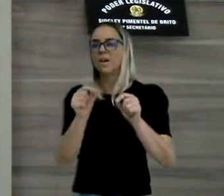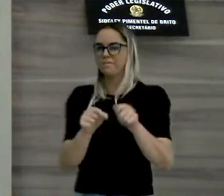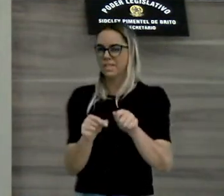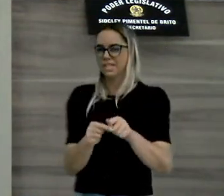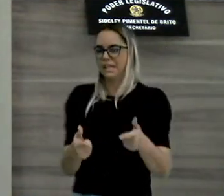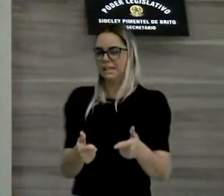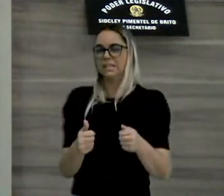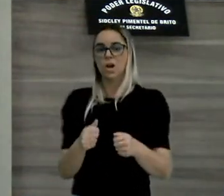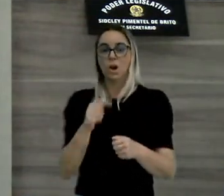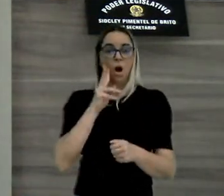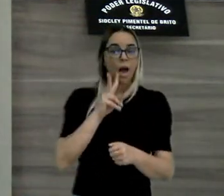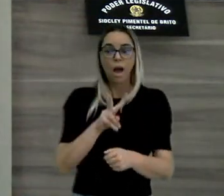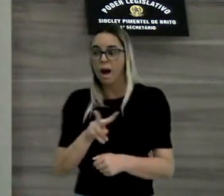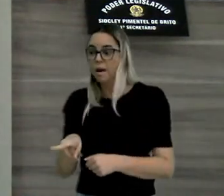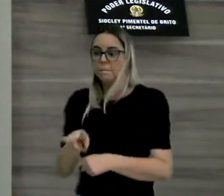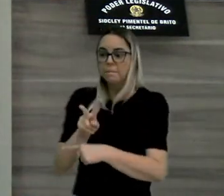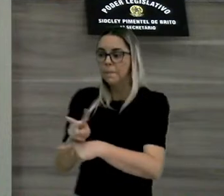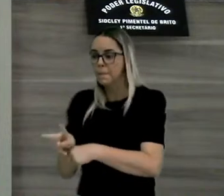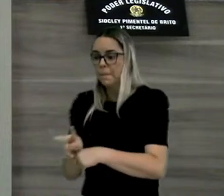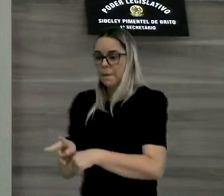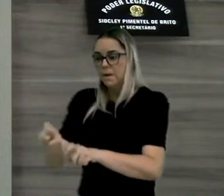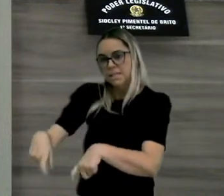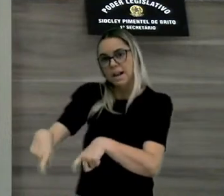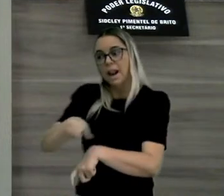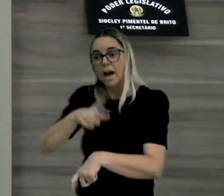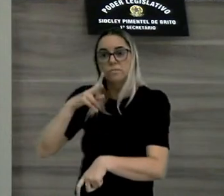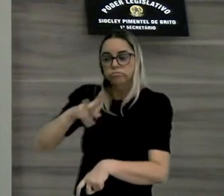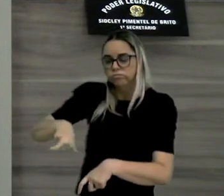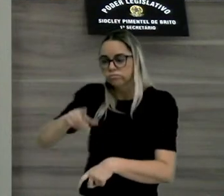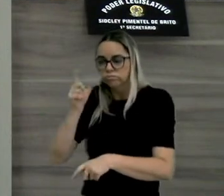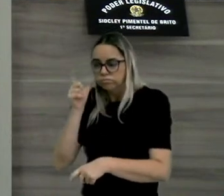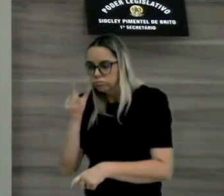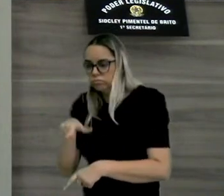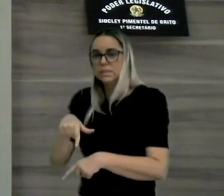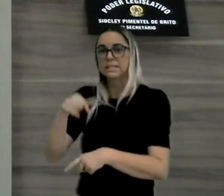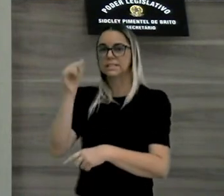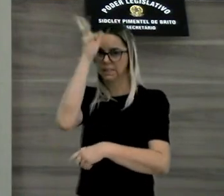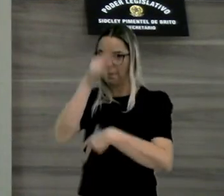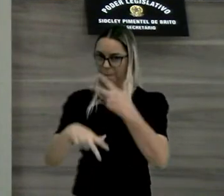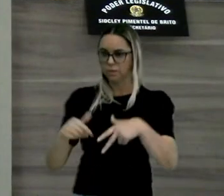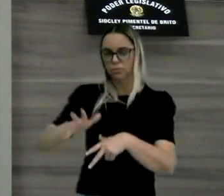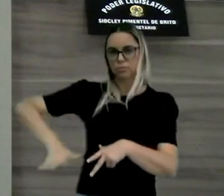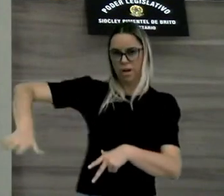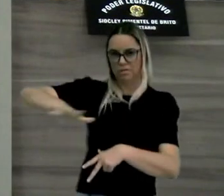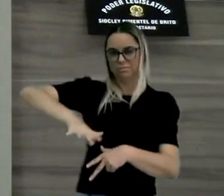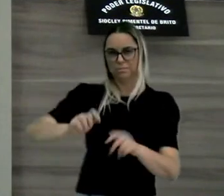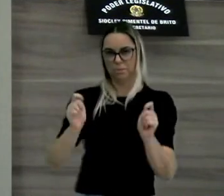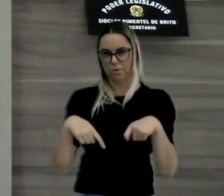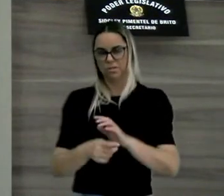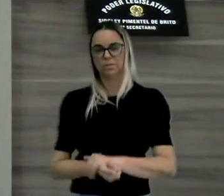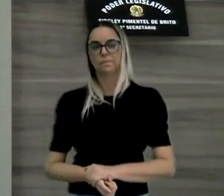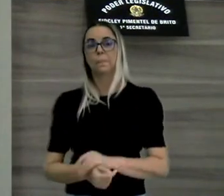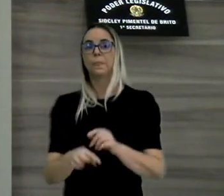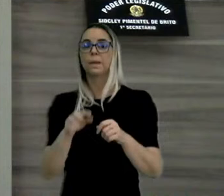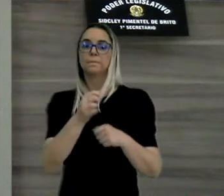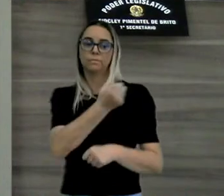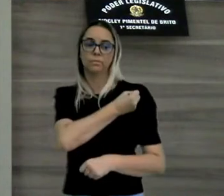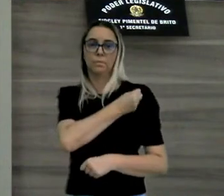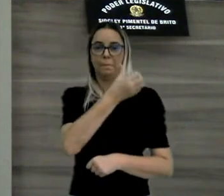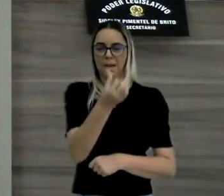Patrulhamento Rural para fazer rondas na zona rural de somento nun indicação Legislativa número